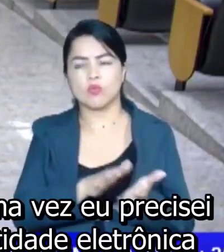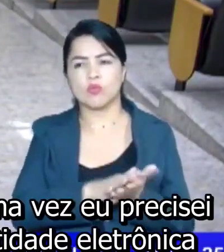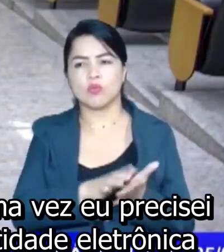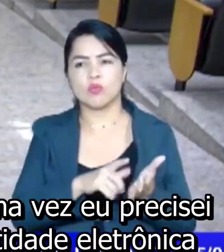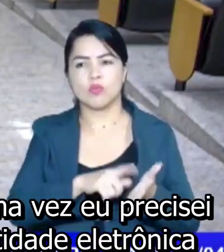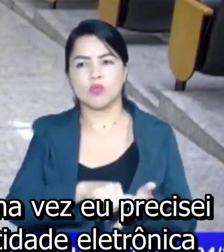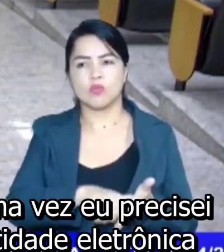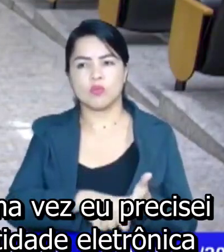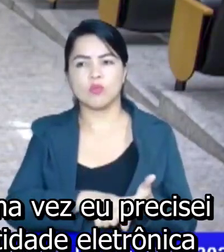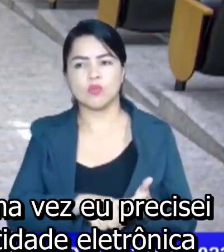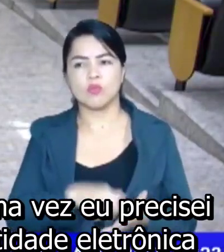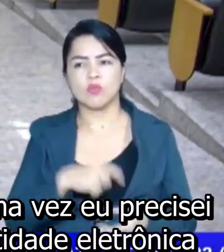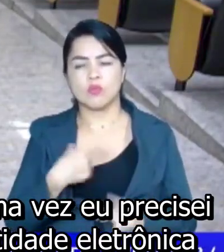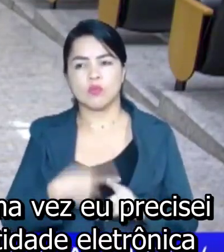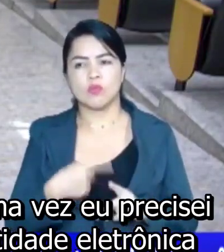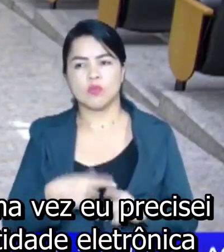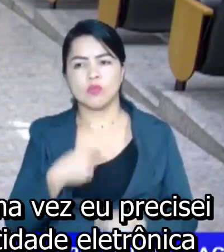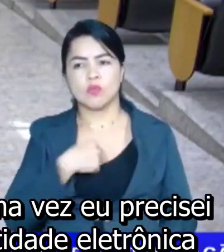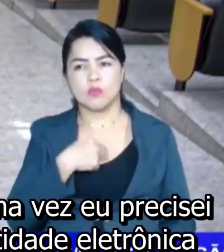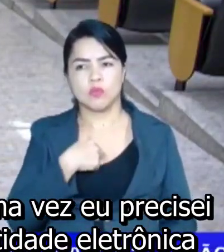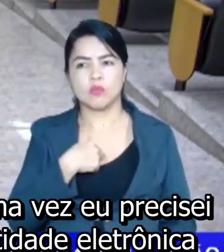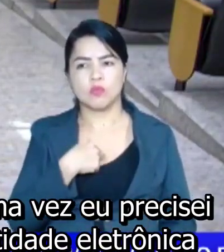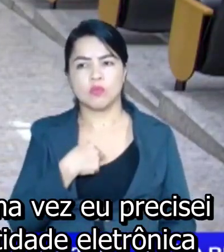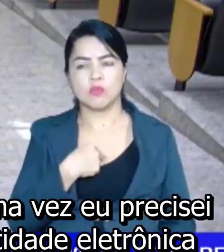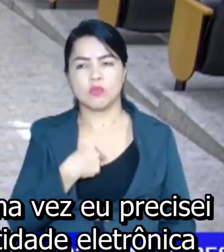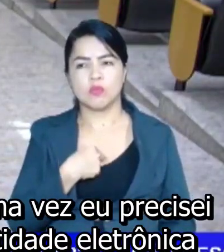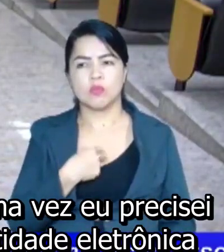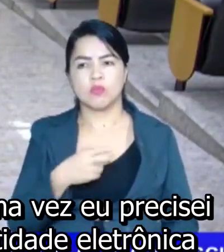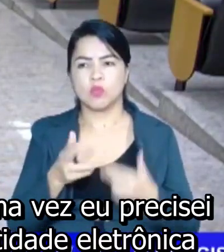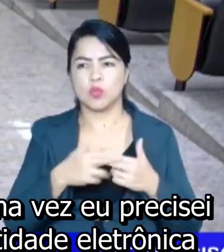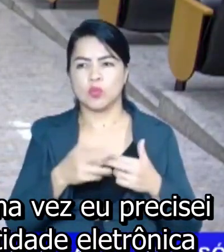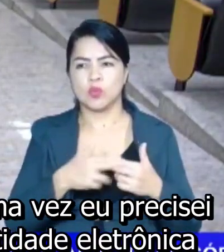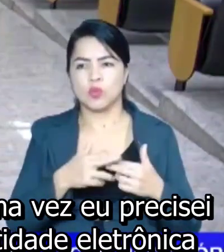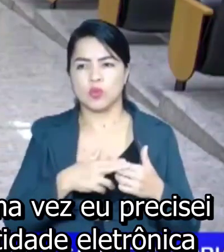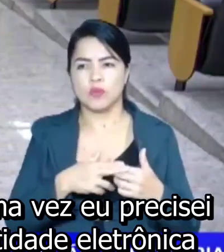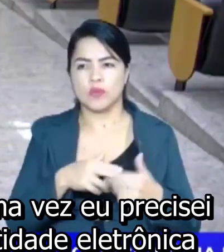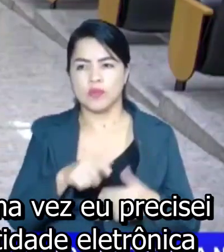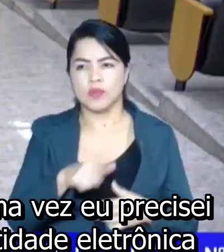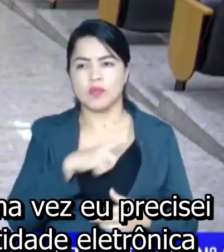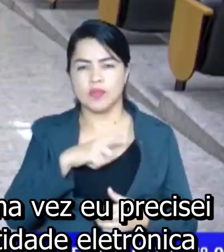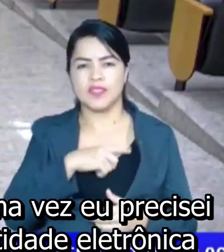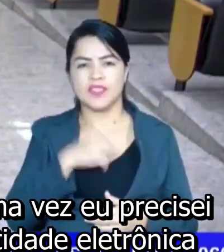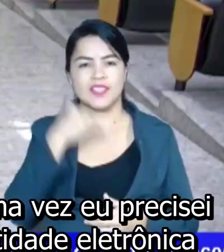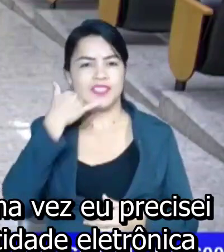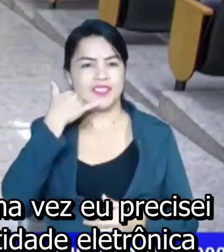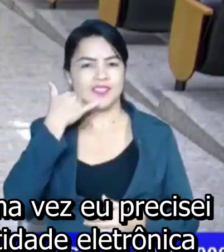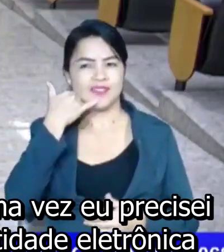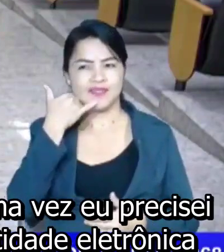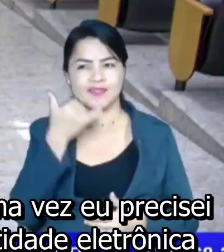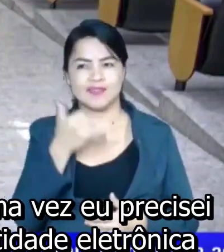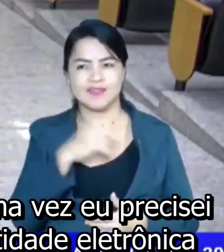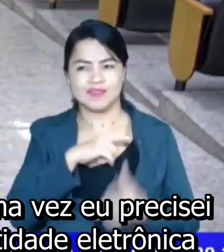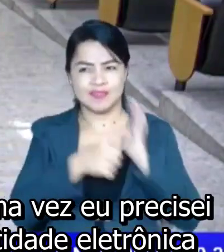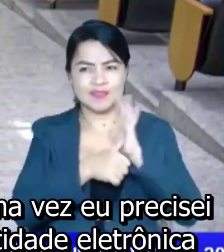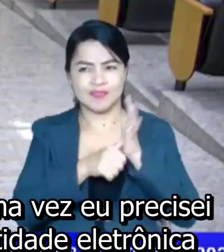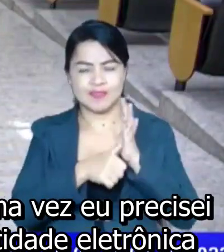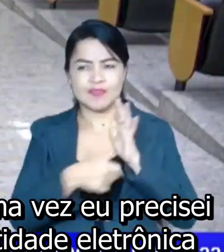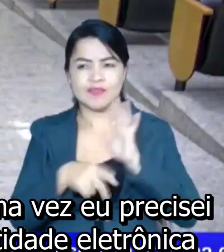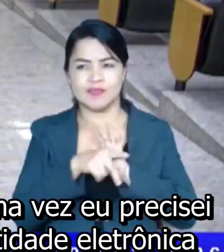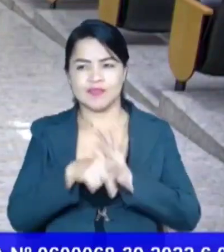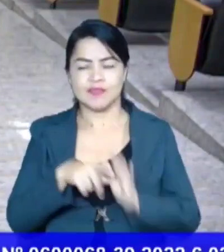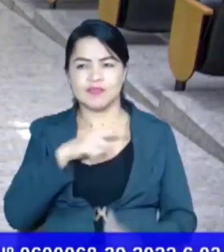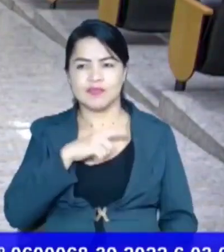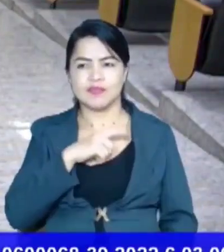identidade, porque uma vez eu precisei utilizar aquela carteira eletrônica, né, do celular, a